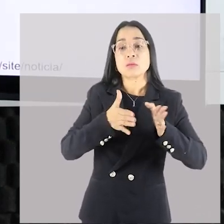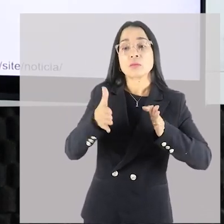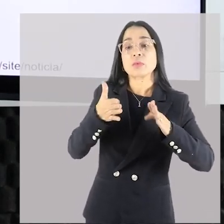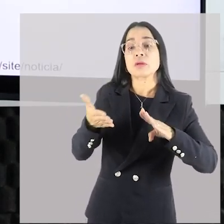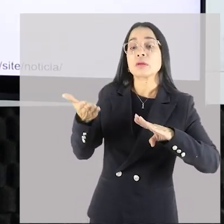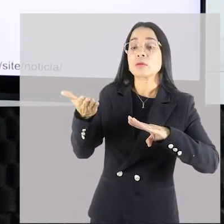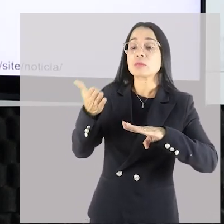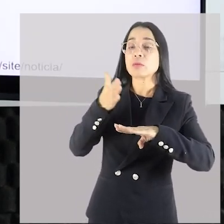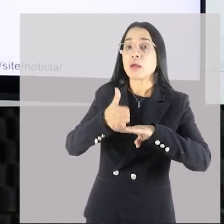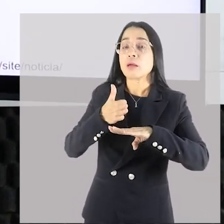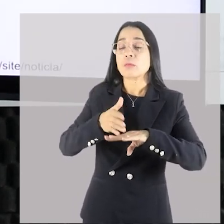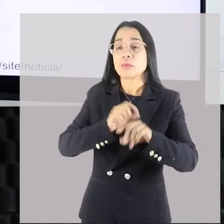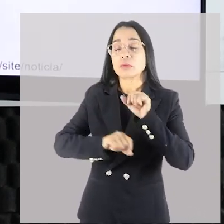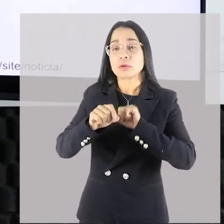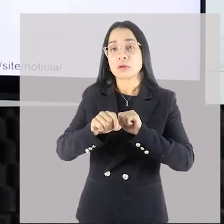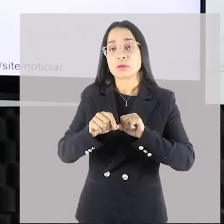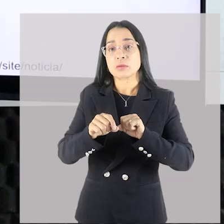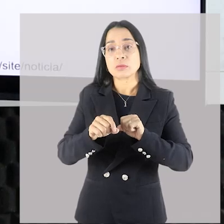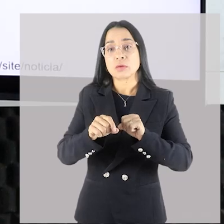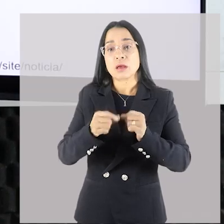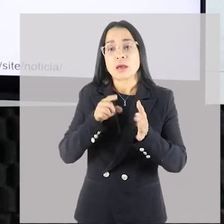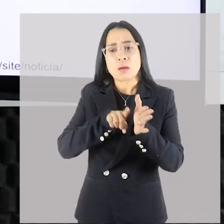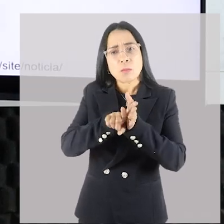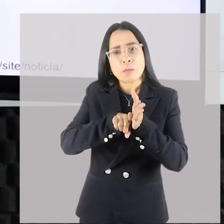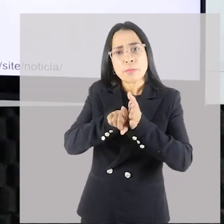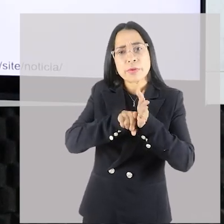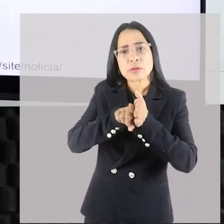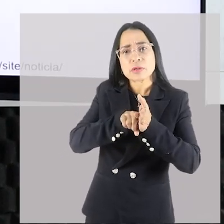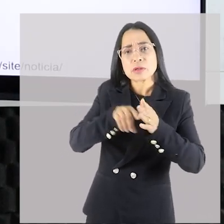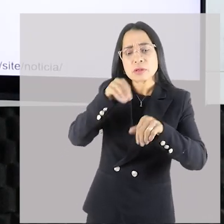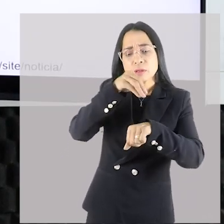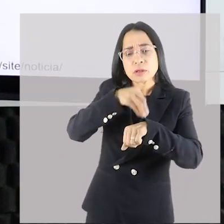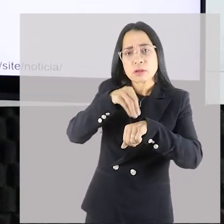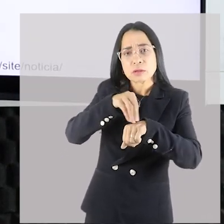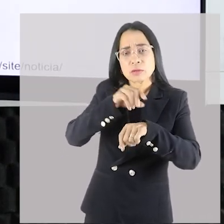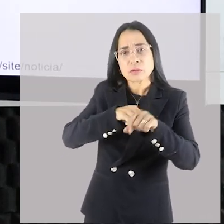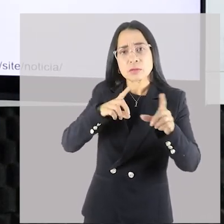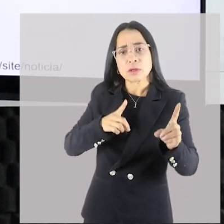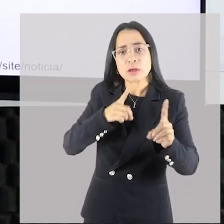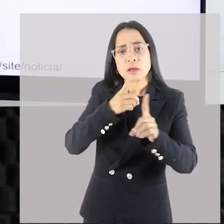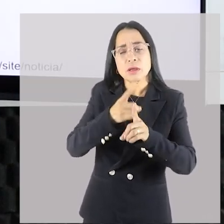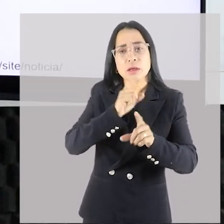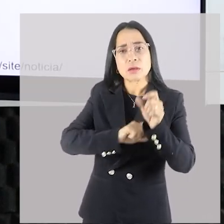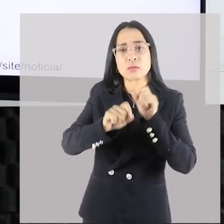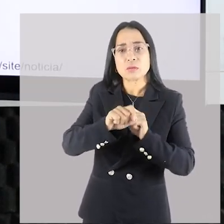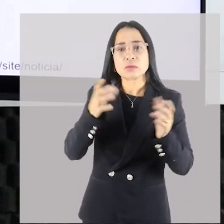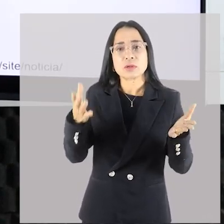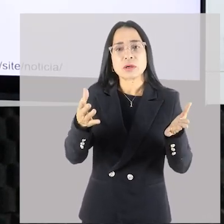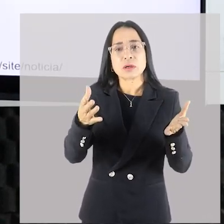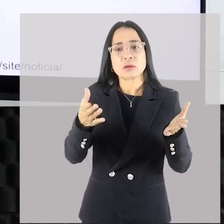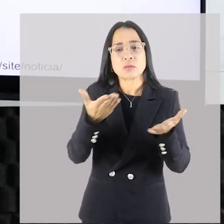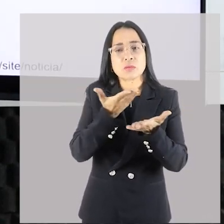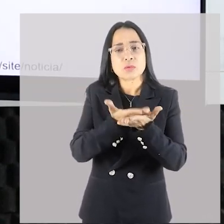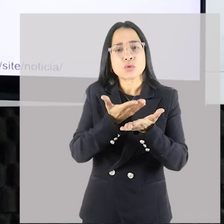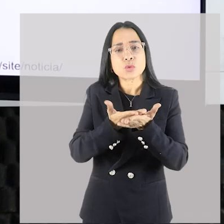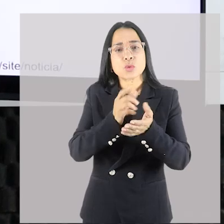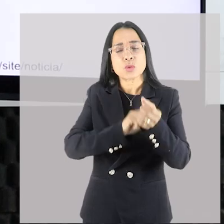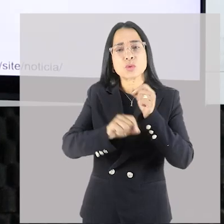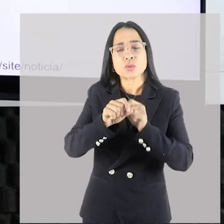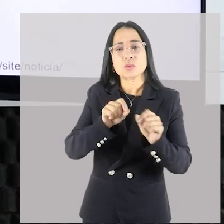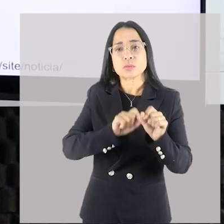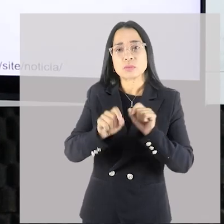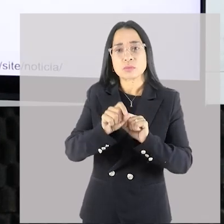Então, através de estudos arqueológicos, eles encontraram vários achados, principalmente em Atenas, e